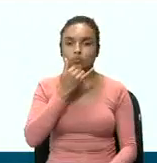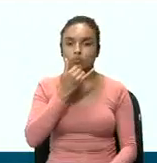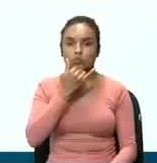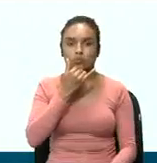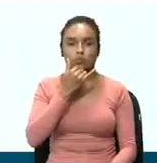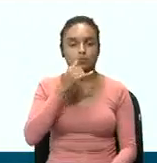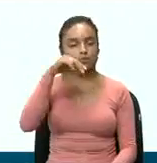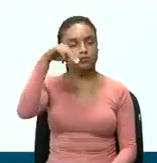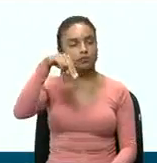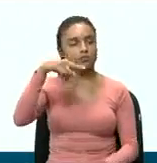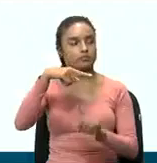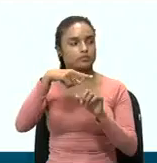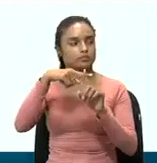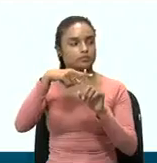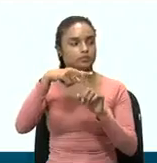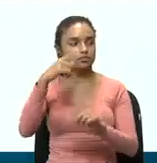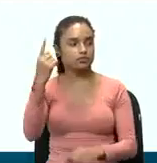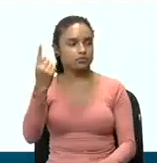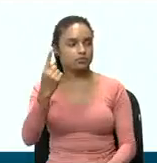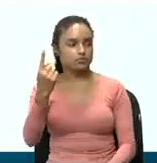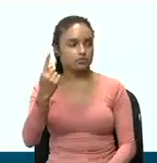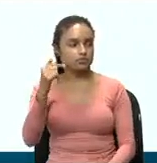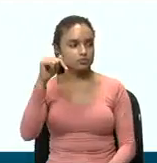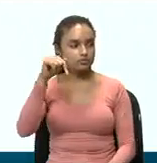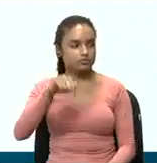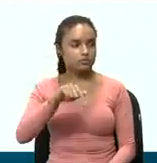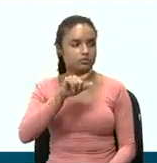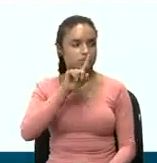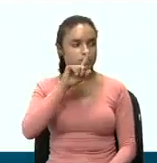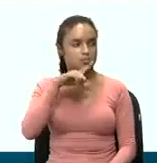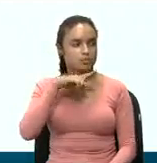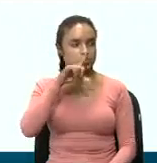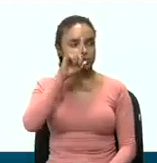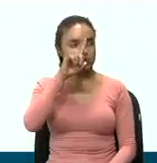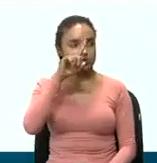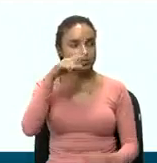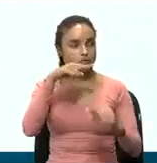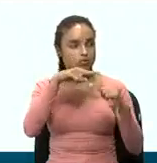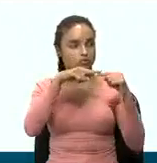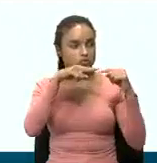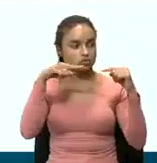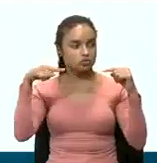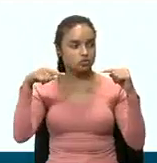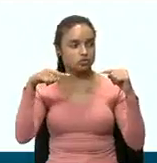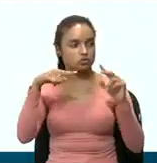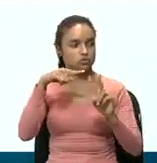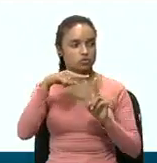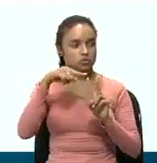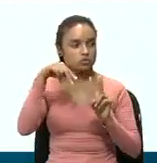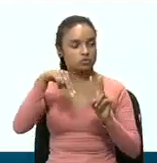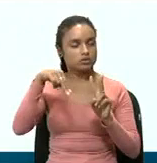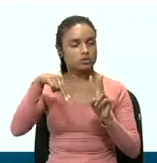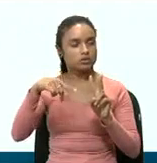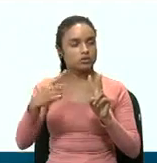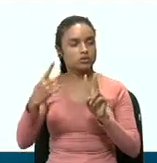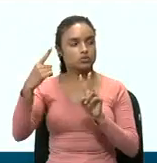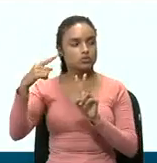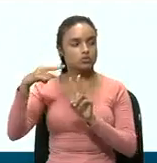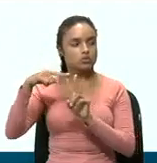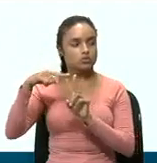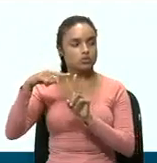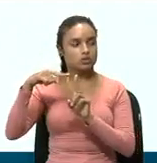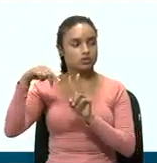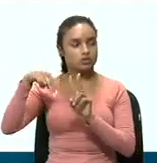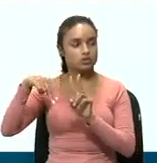ter? Eu vou ter 1 sobre raiz de n, e para n mais 1 eu vou ter 1 sobre a raiz de n mais